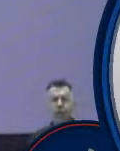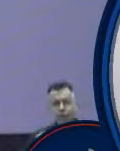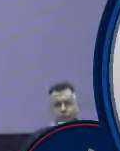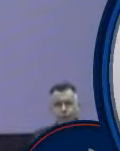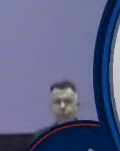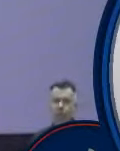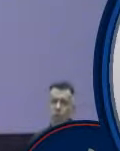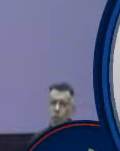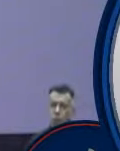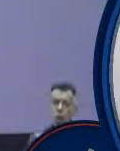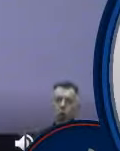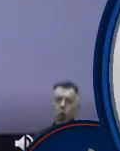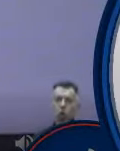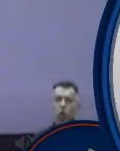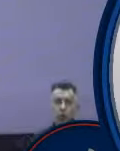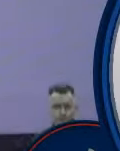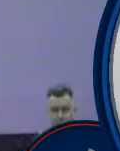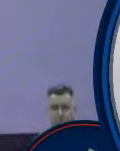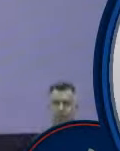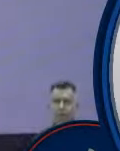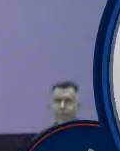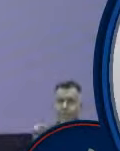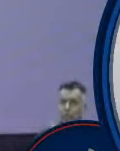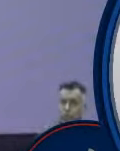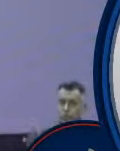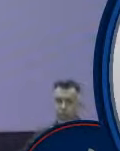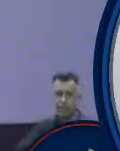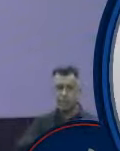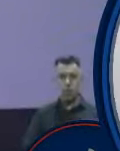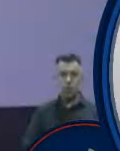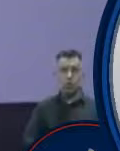reviews, novidades como mensageria, área de perguntas e